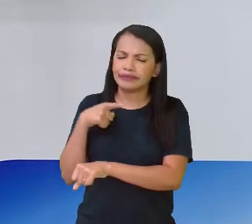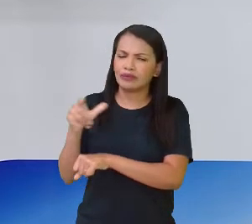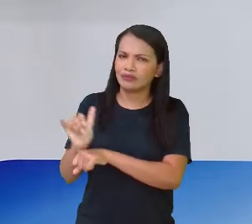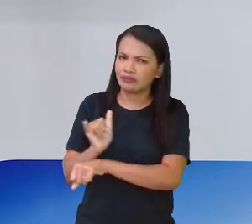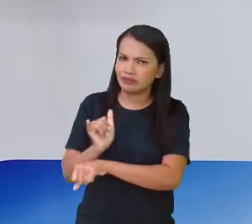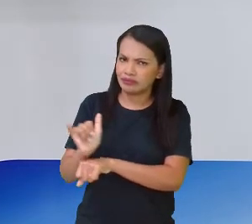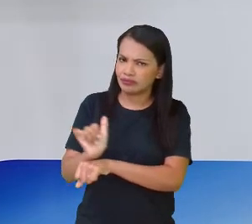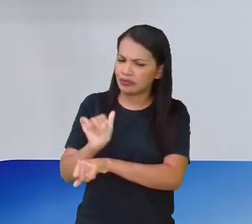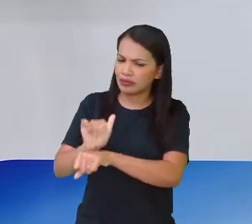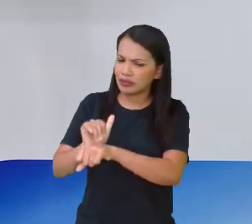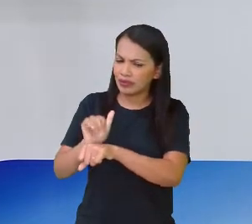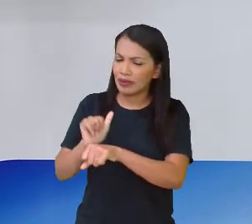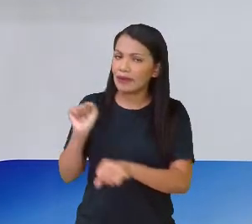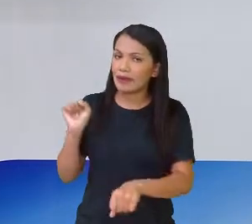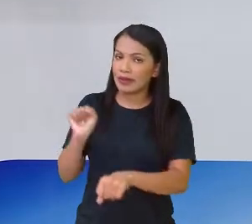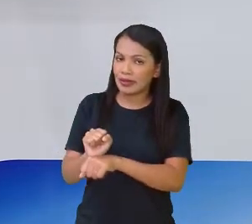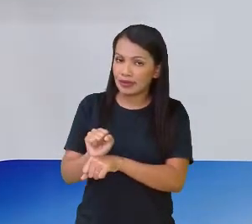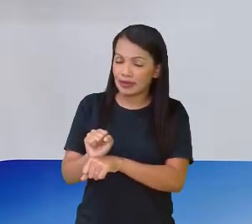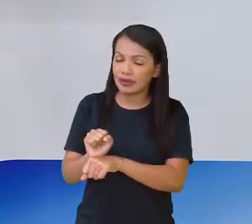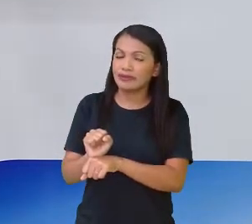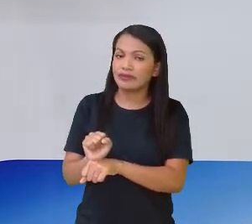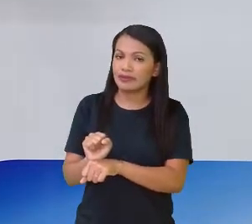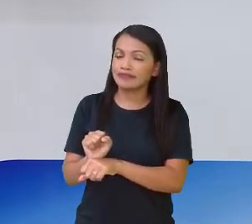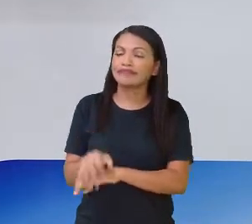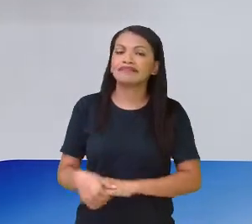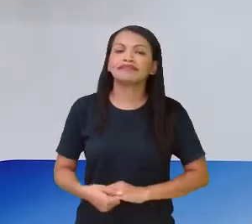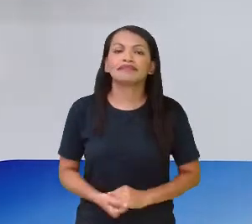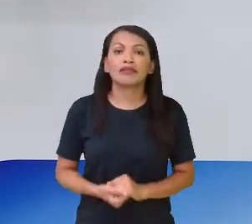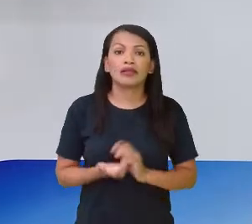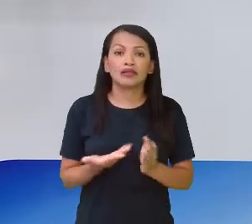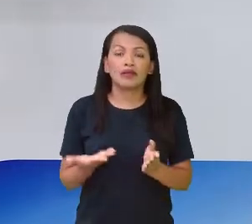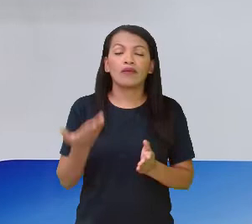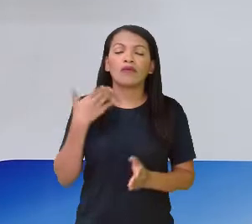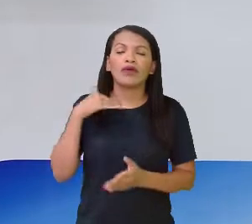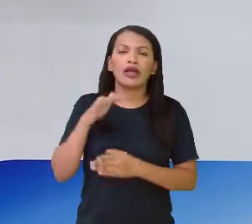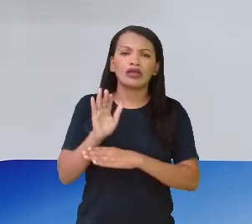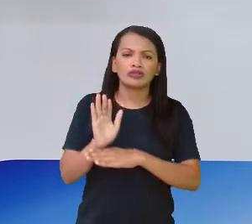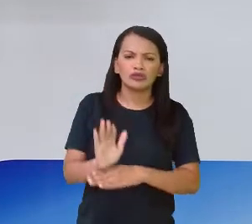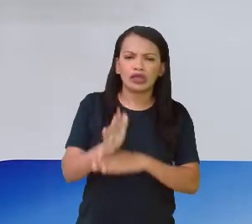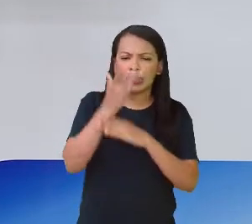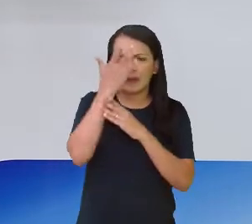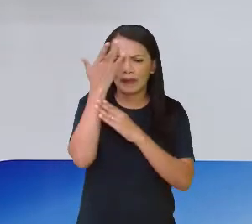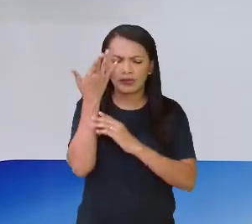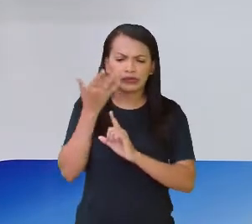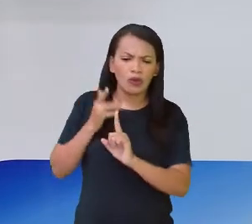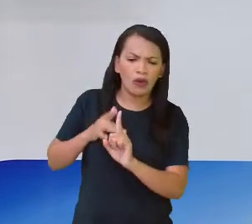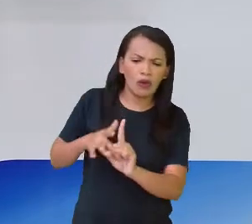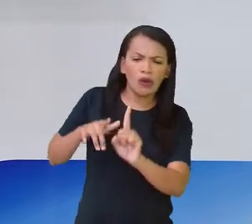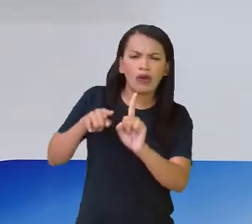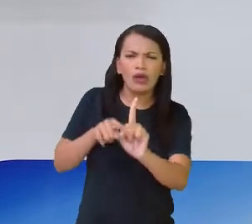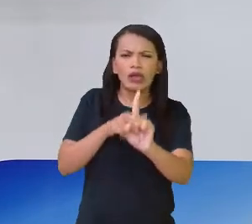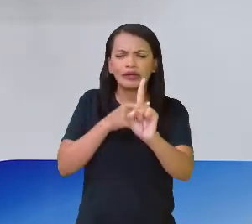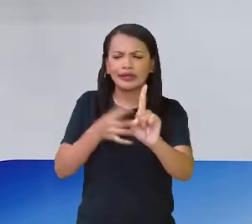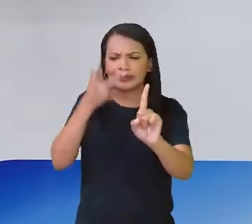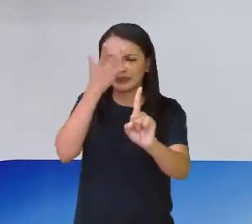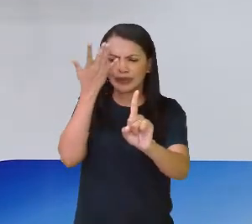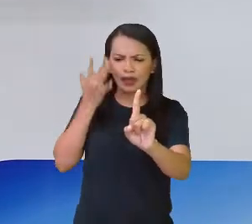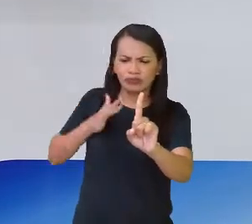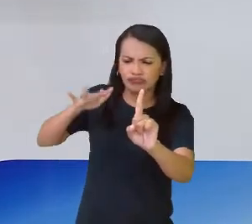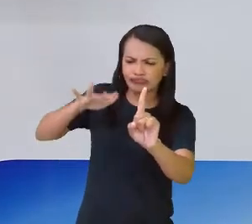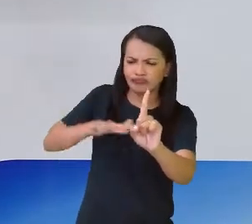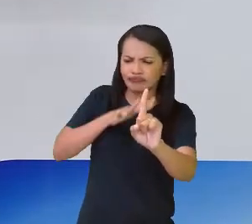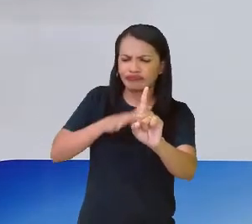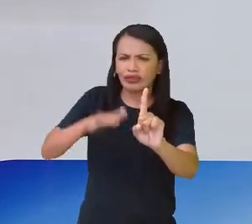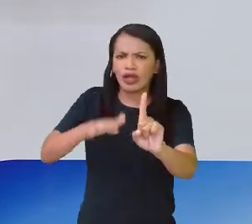Pá, e encerra. E aí, para ajudar, muitas vezes, o mestre, né, que está ali na frente, puxando, como se fosse um maestro, ele usa